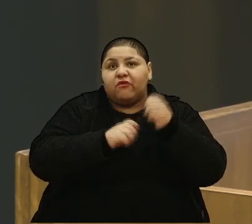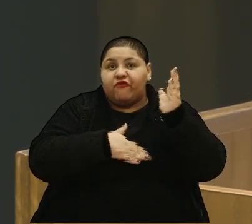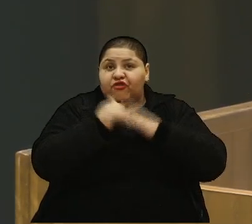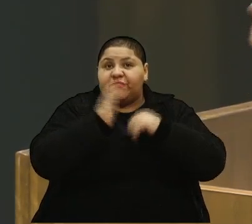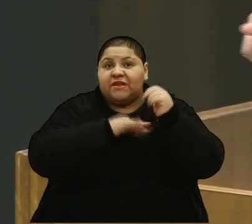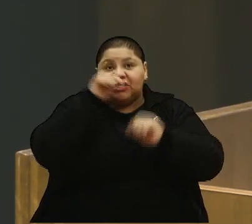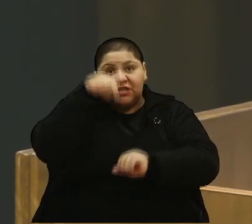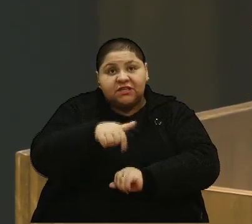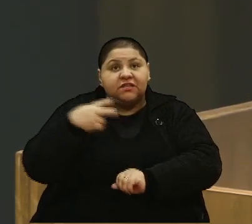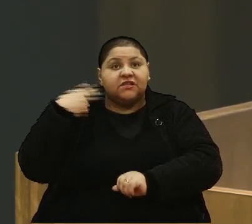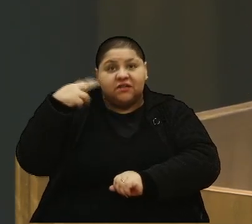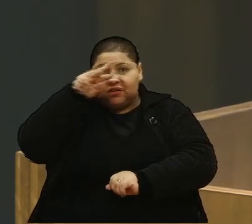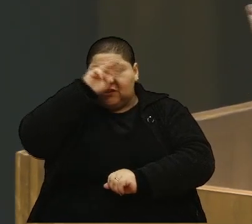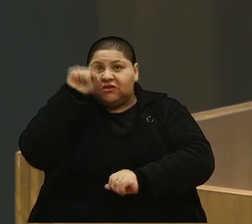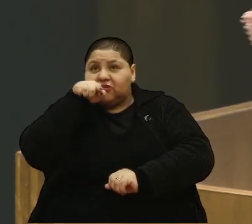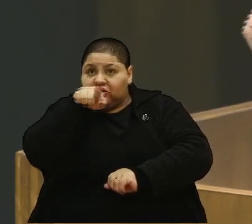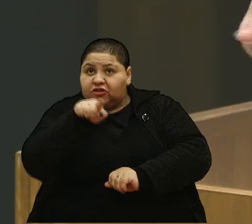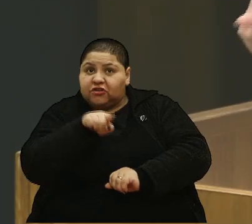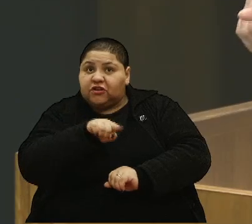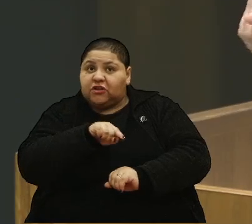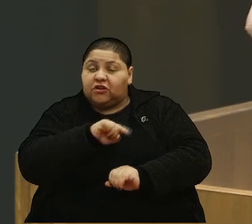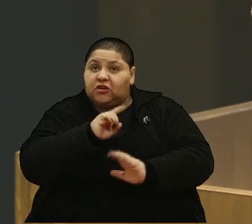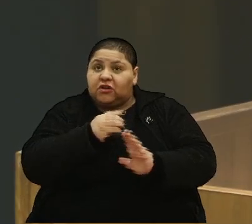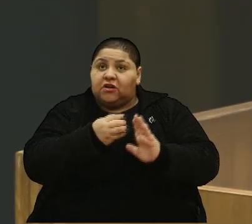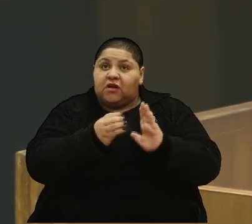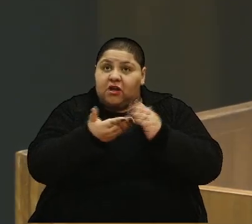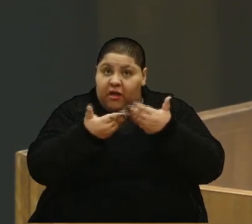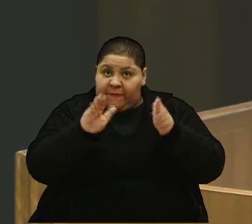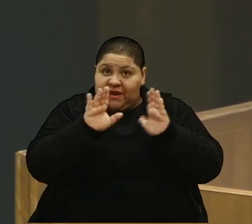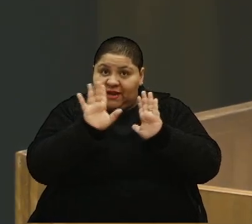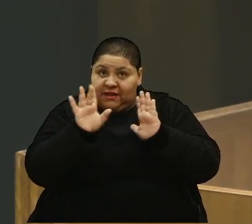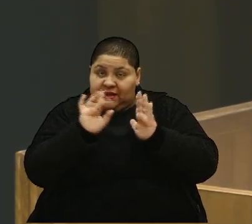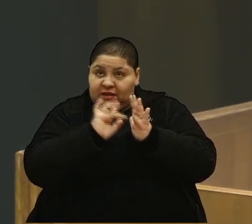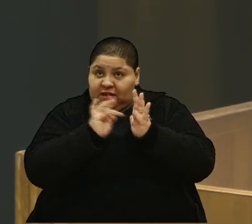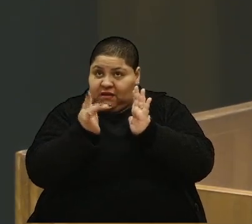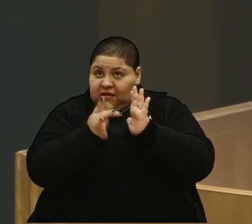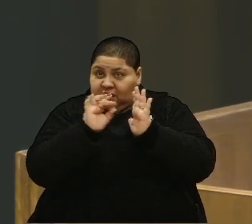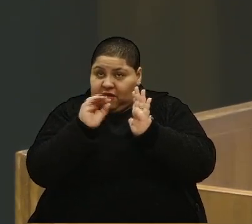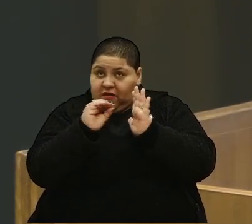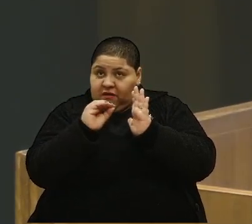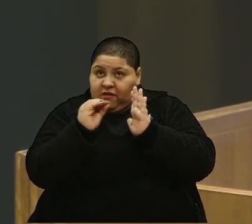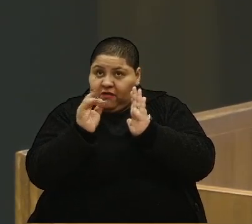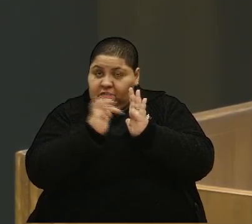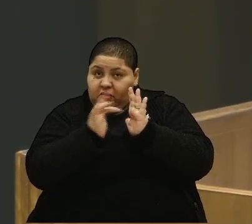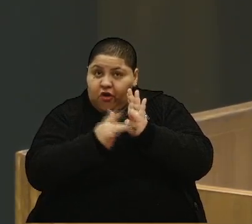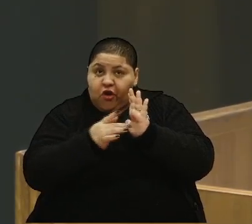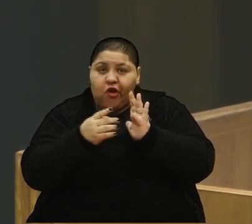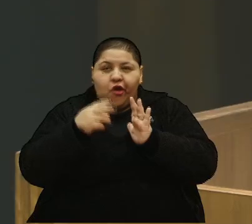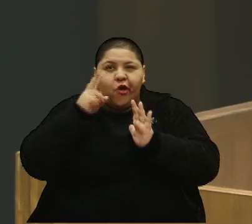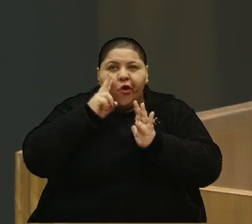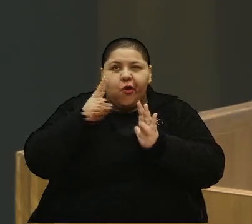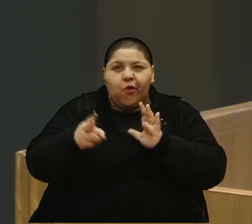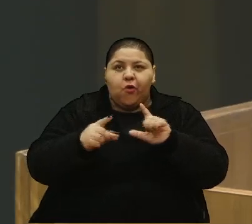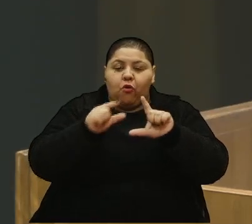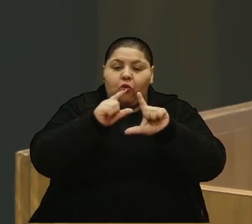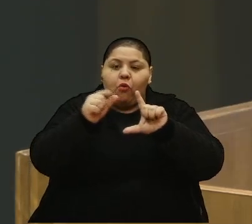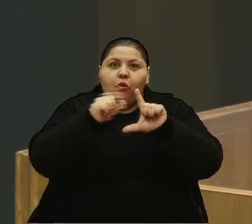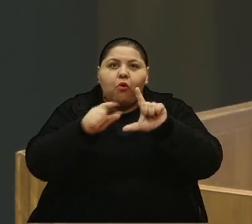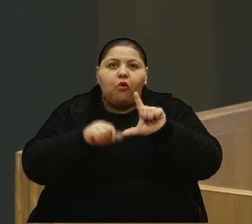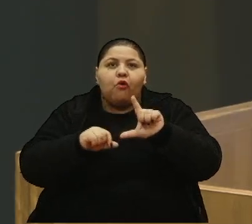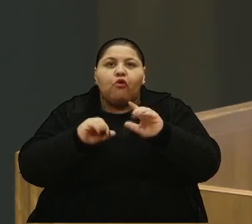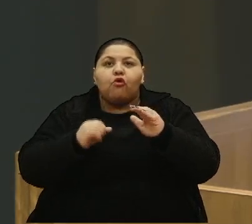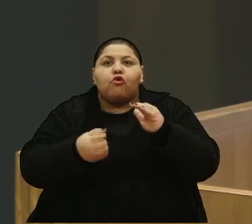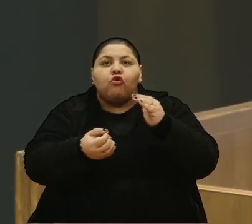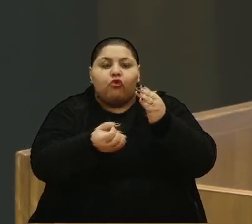vereador Juliano. Vocês abrirem as redes sociais de vocês aí, vão para o Instagram e olhem os Reels. Quais rios vão vir para